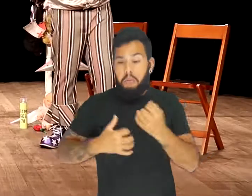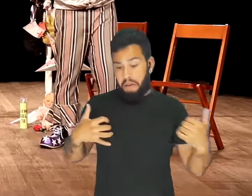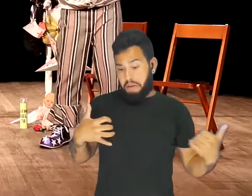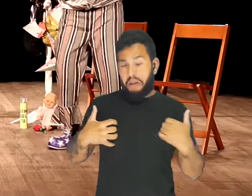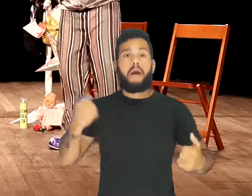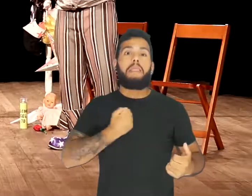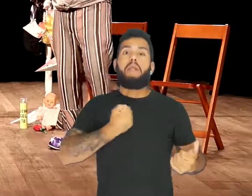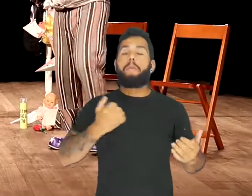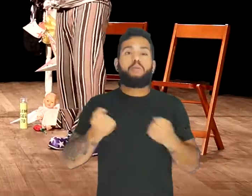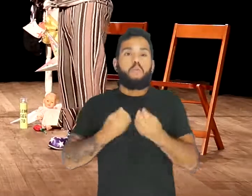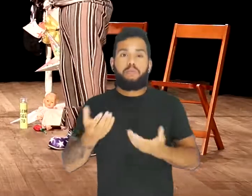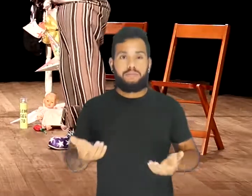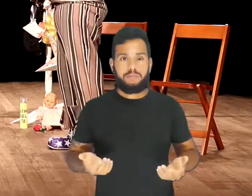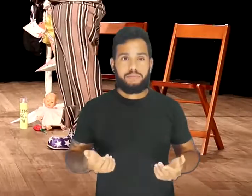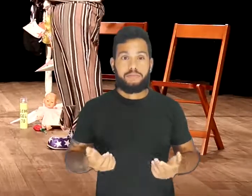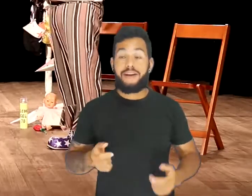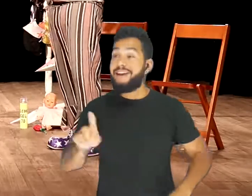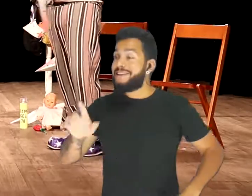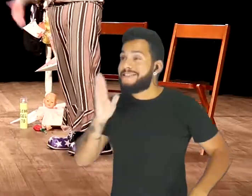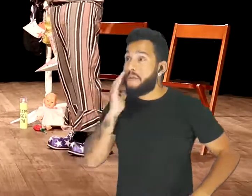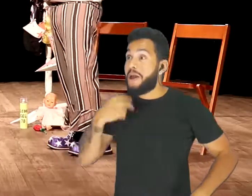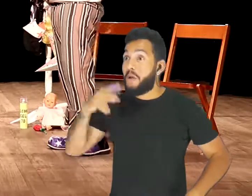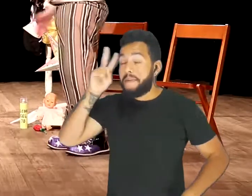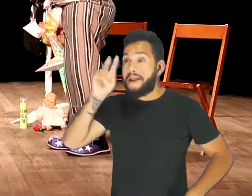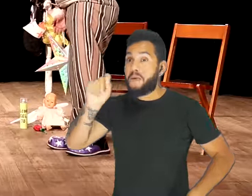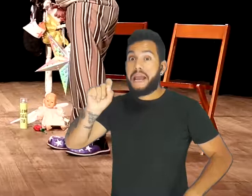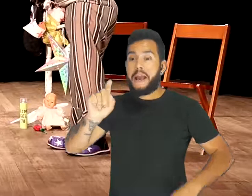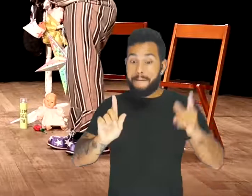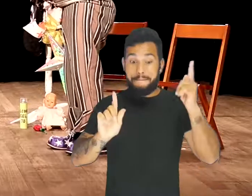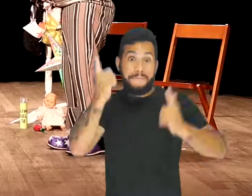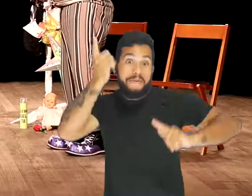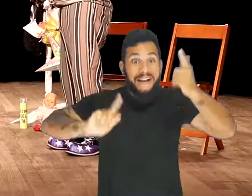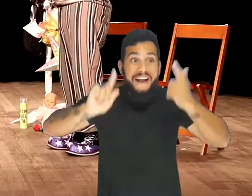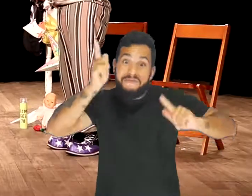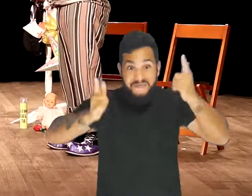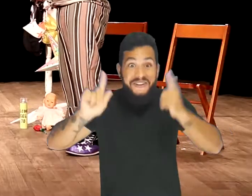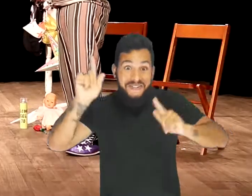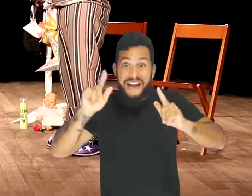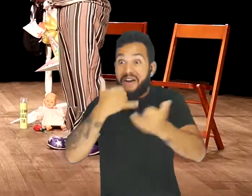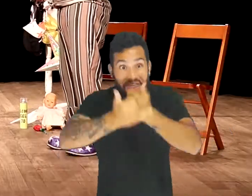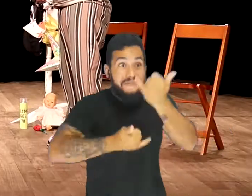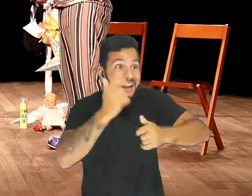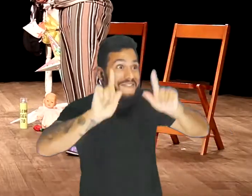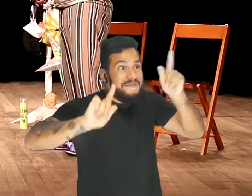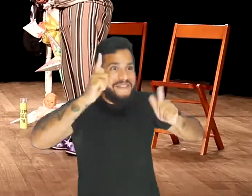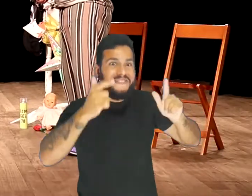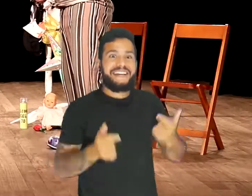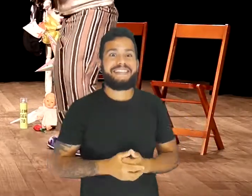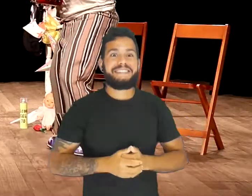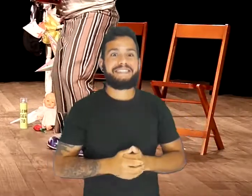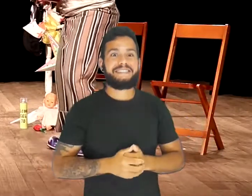eu tô com dor nas minhas costelas aqui, ó. Não posso, eu tô com a gaita, mas vou bater no peito. Sabe o que fez assim? Eu lembrei de uma coisa.